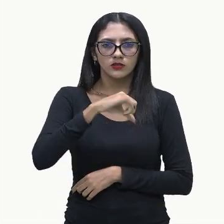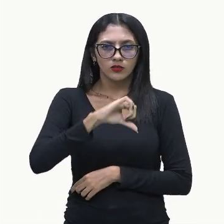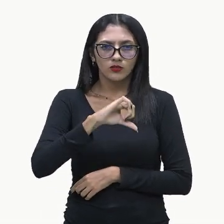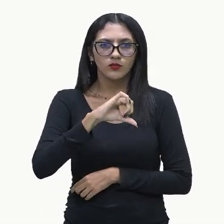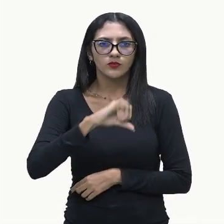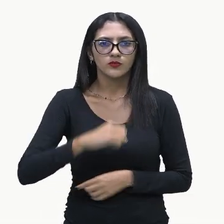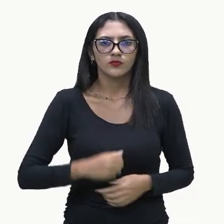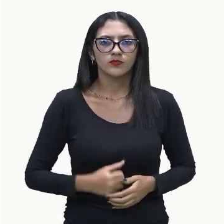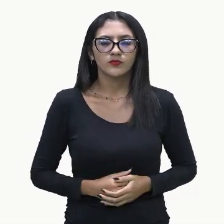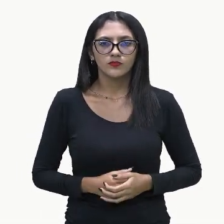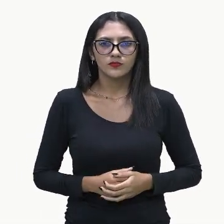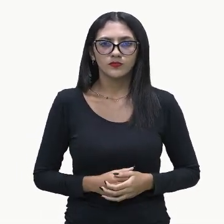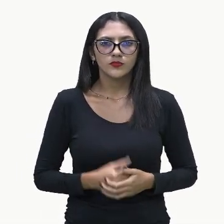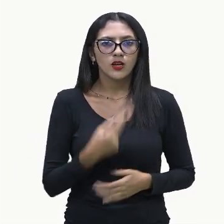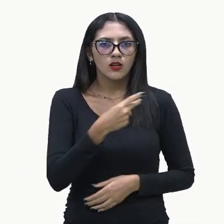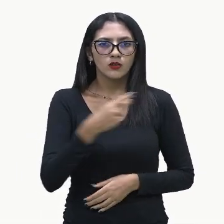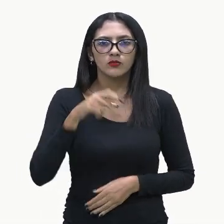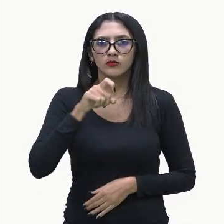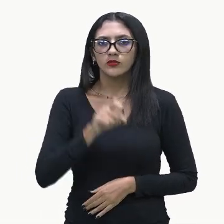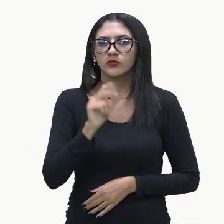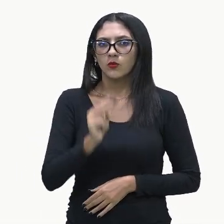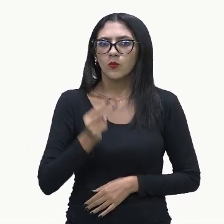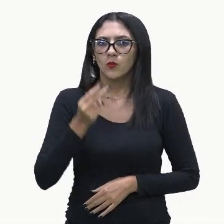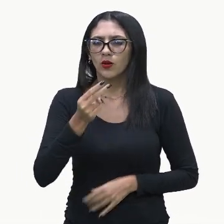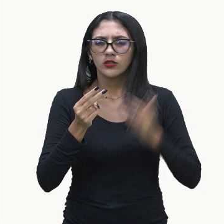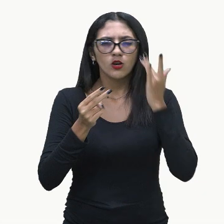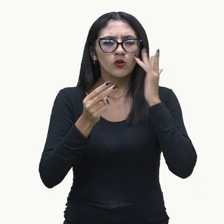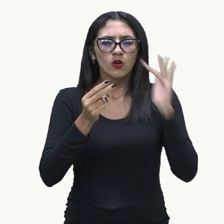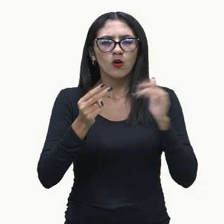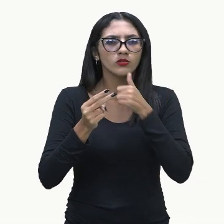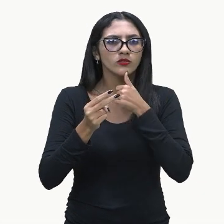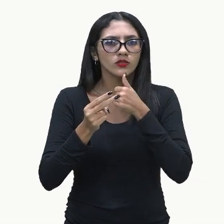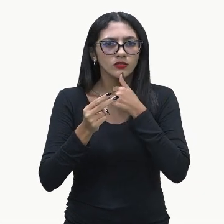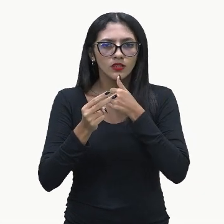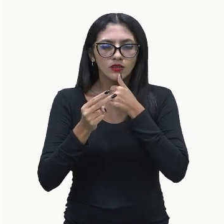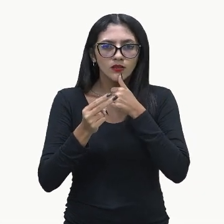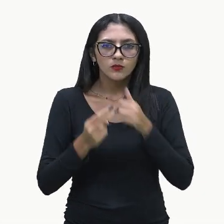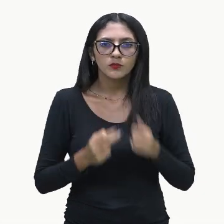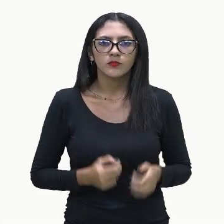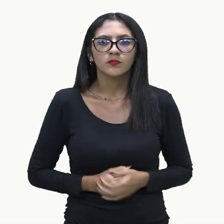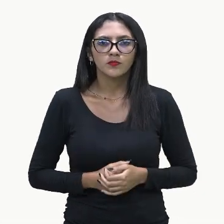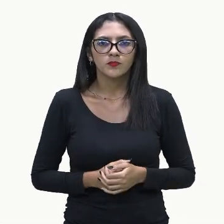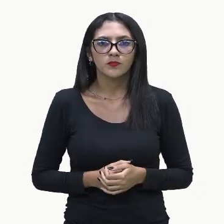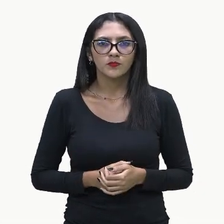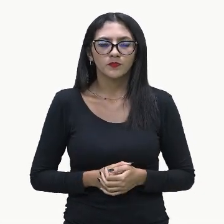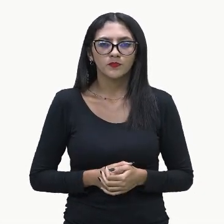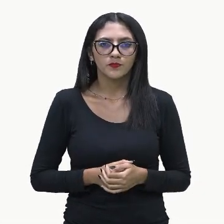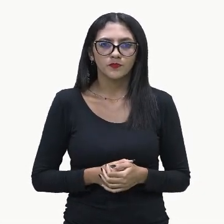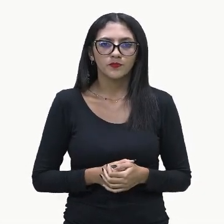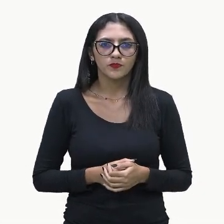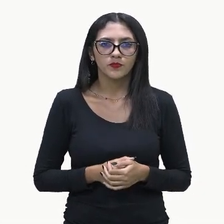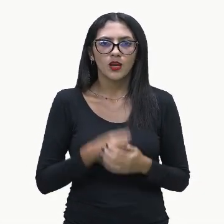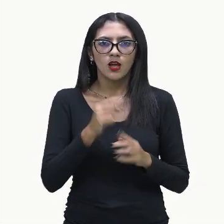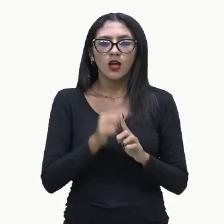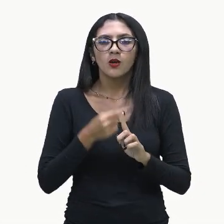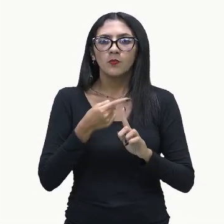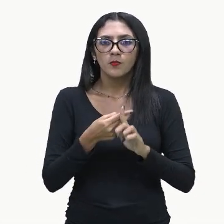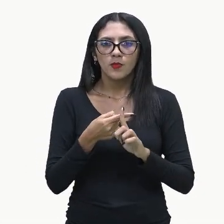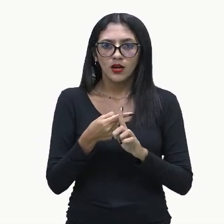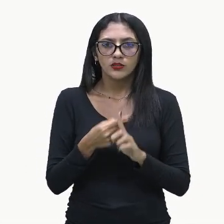169. X ao quadrado não sei quanto é. E 12 ao quadrado